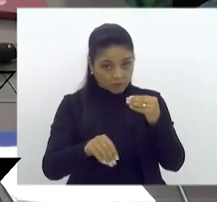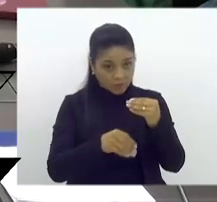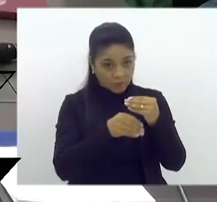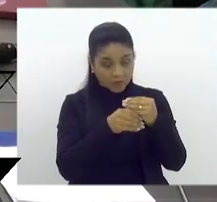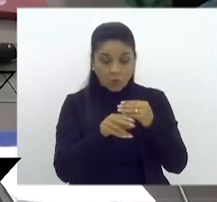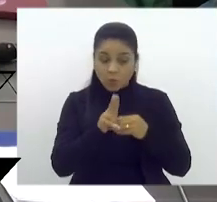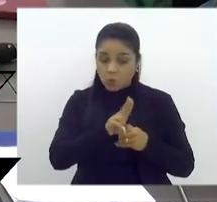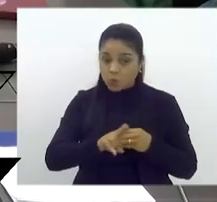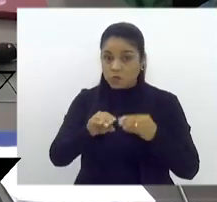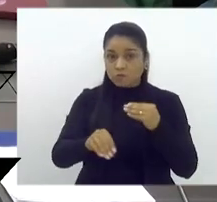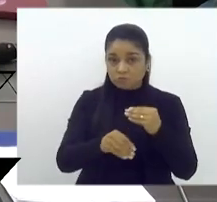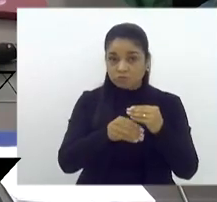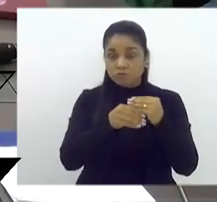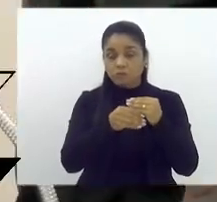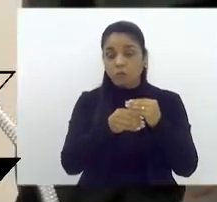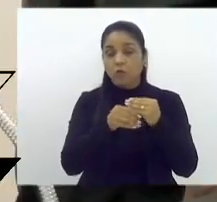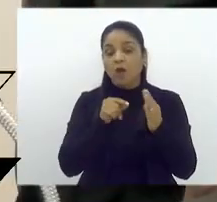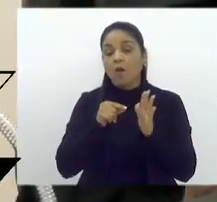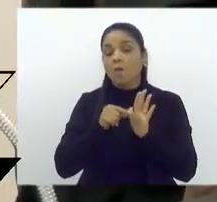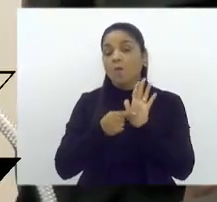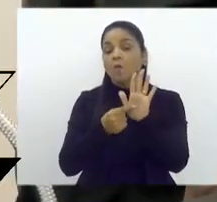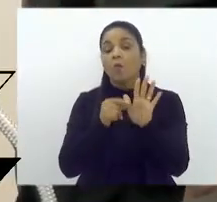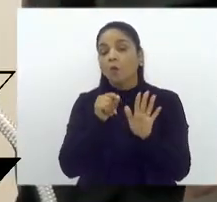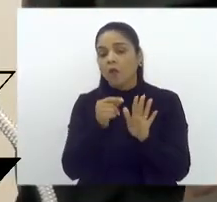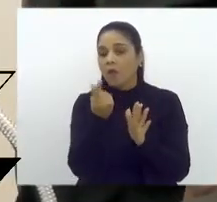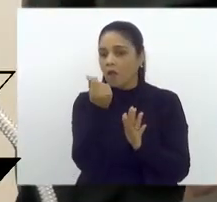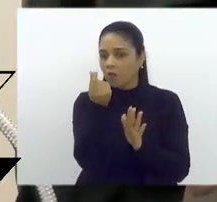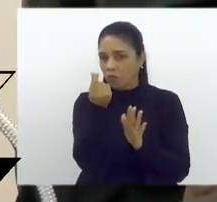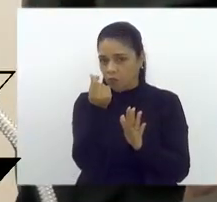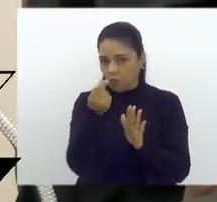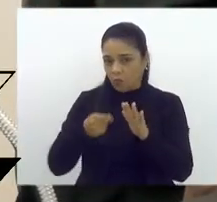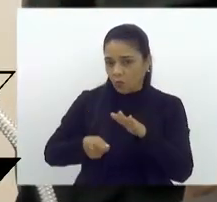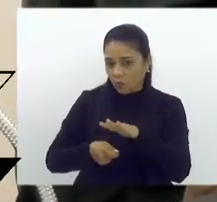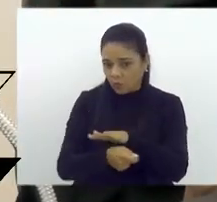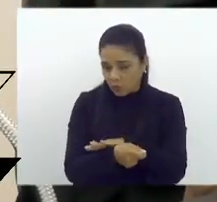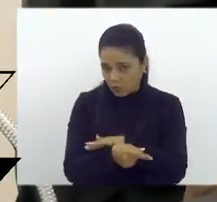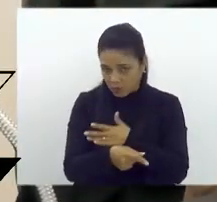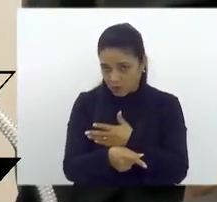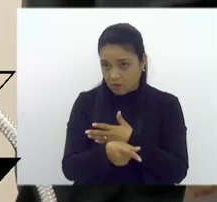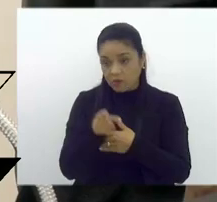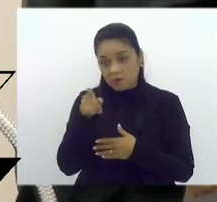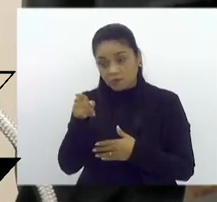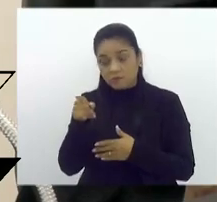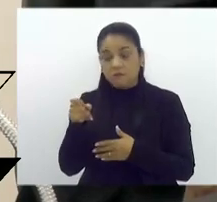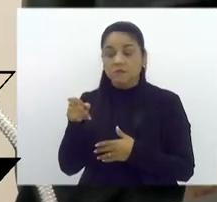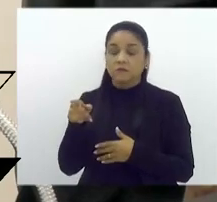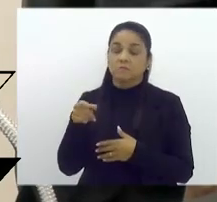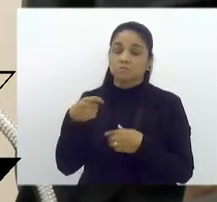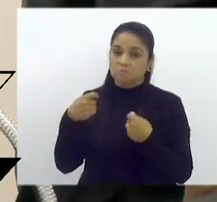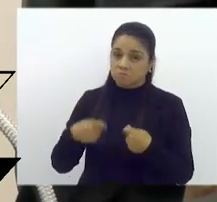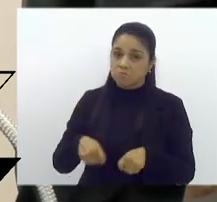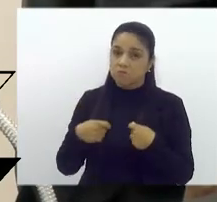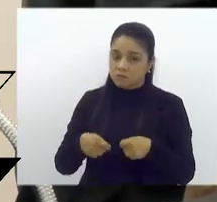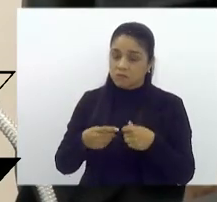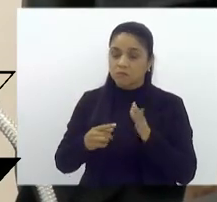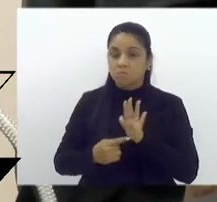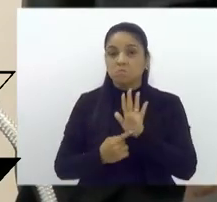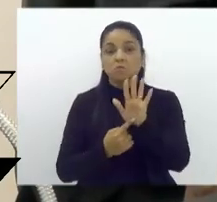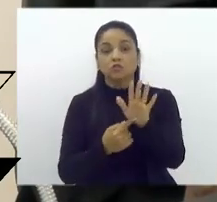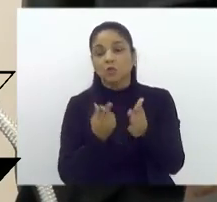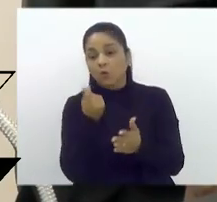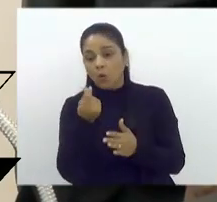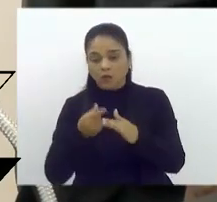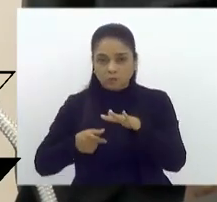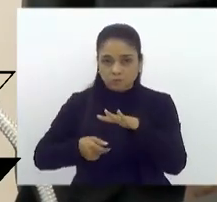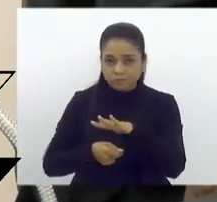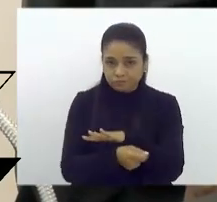para apontar a fonte de custeio, porque é algo que gera custo e Vossa Excelência não aponta. E aí, no caso, mantendo o